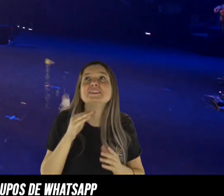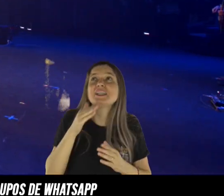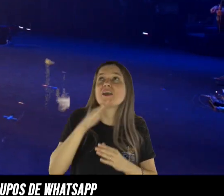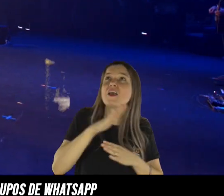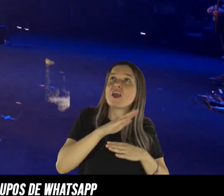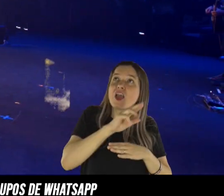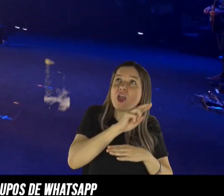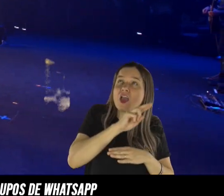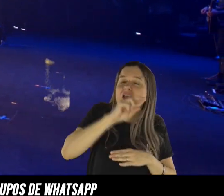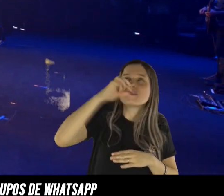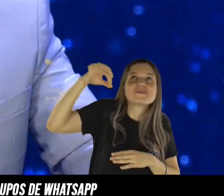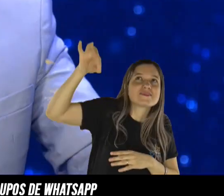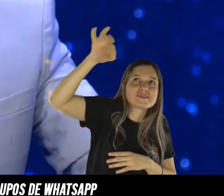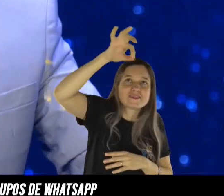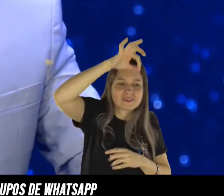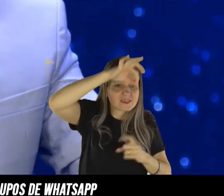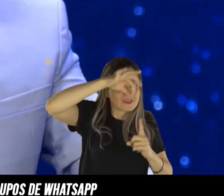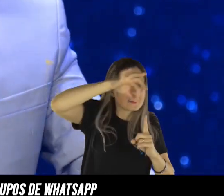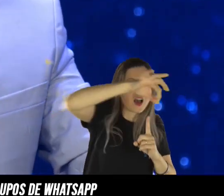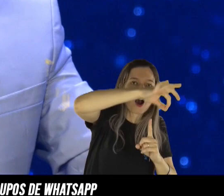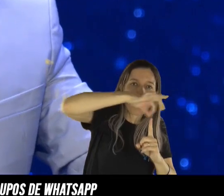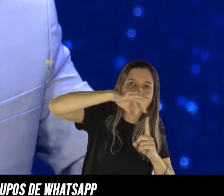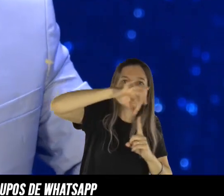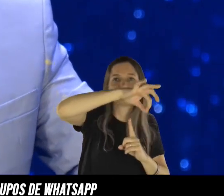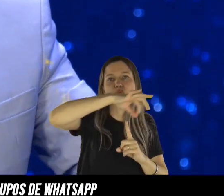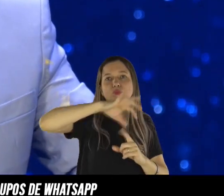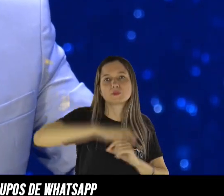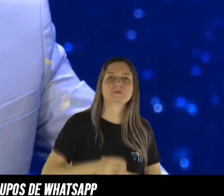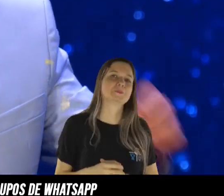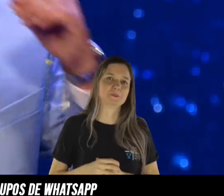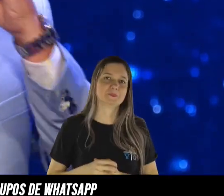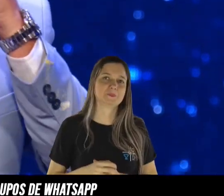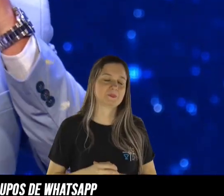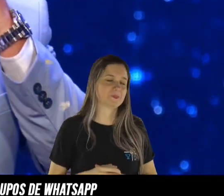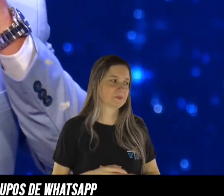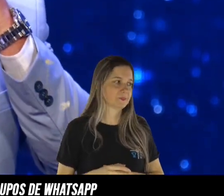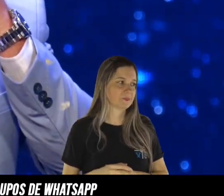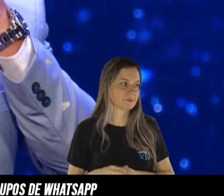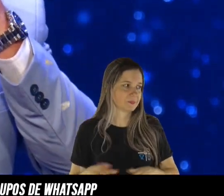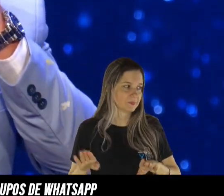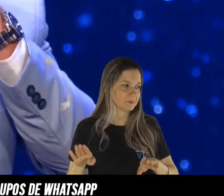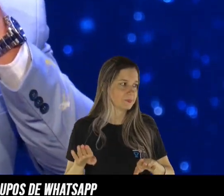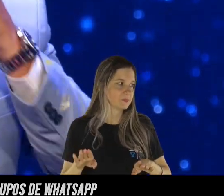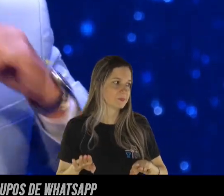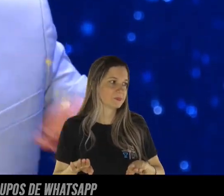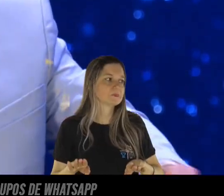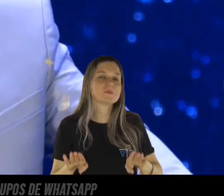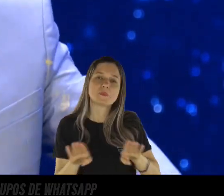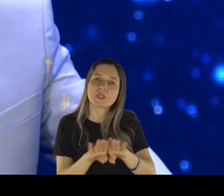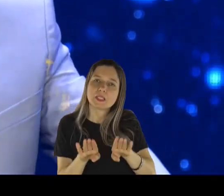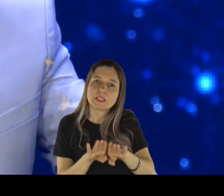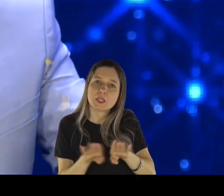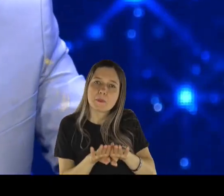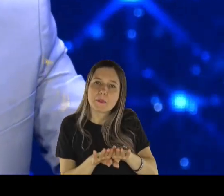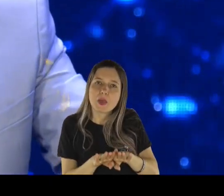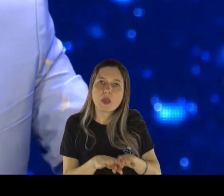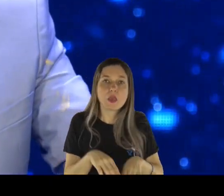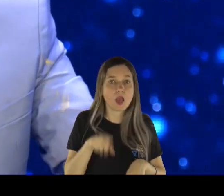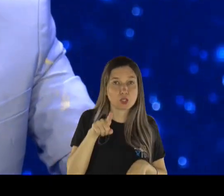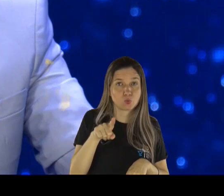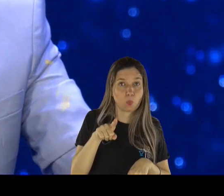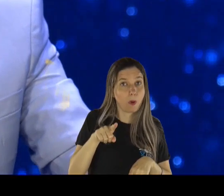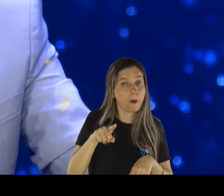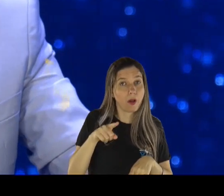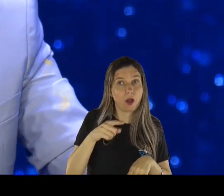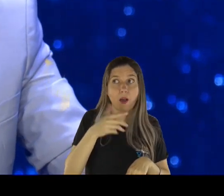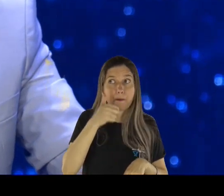de Deus. Também Isabel, a sua parenta, terá um filho